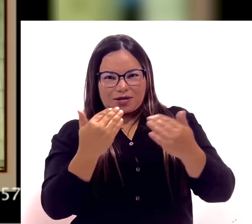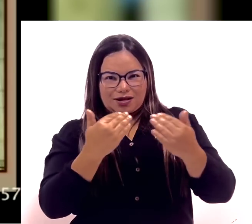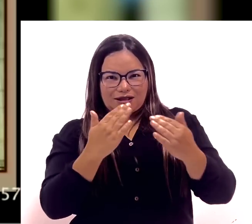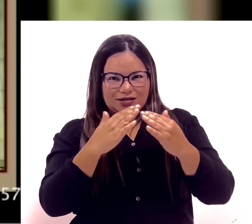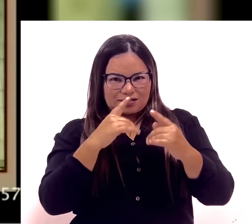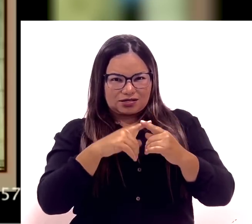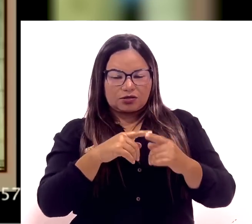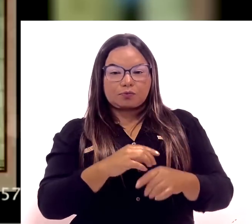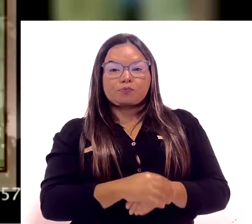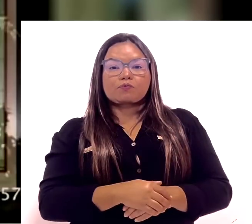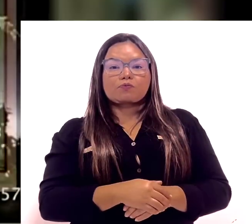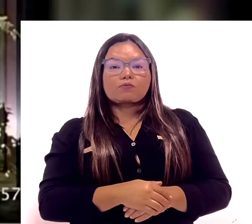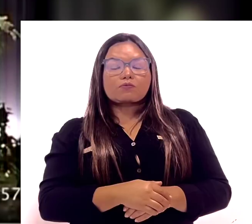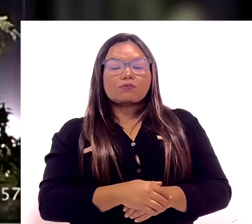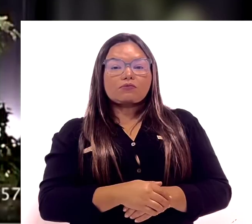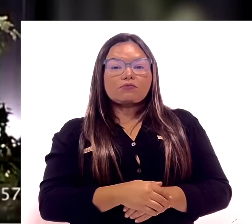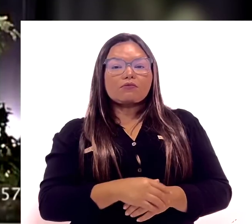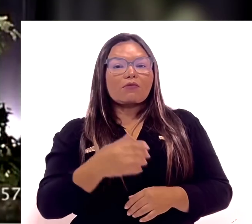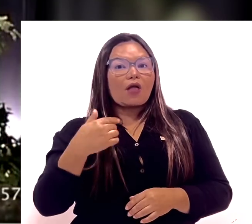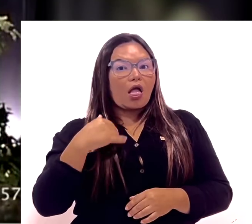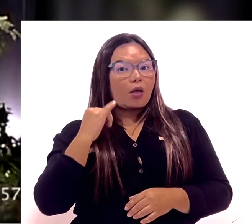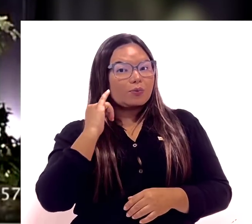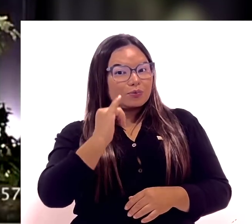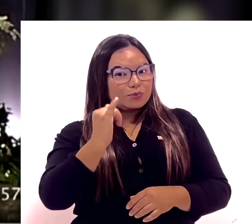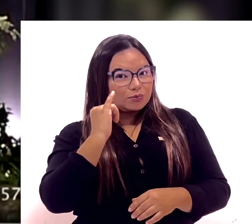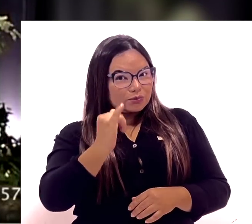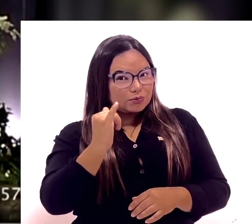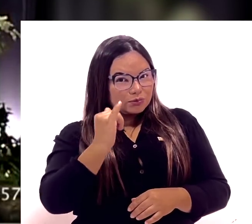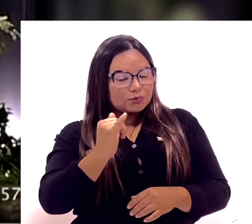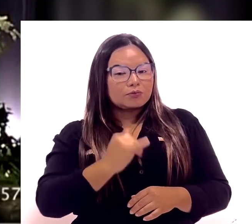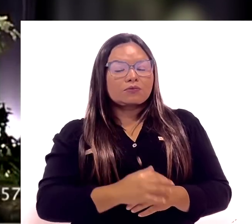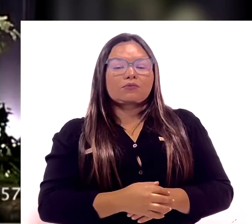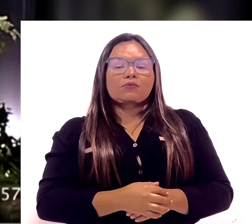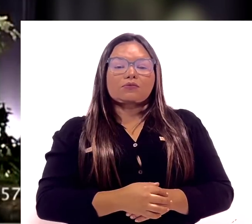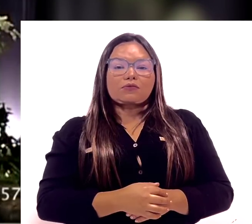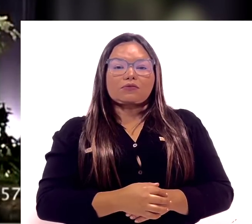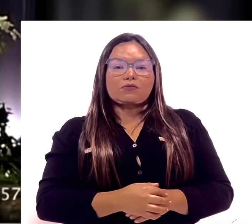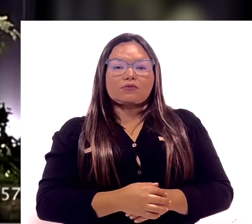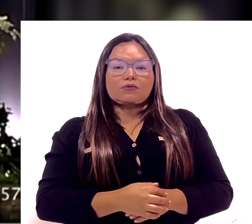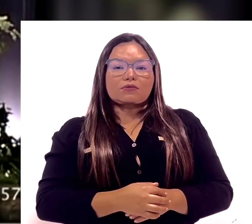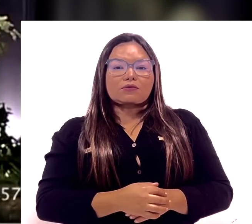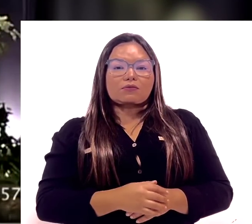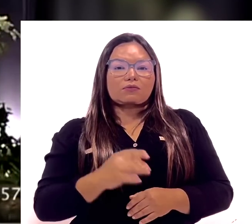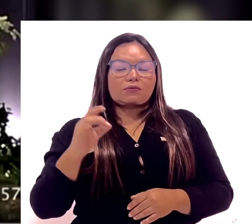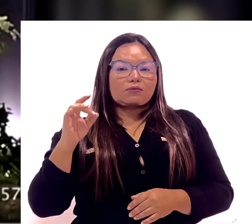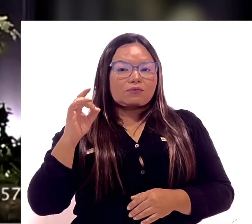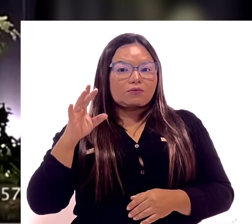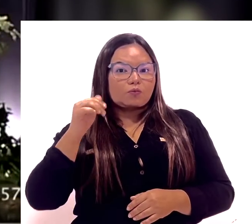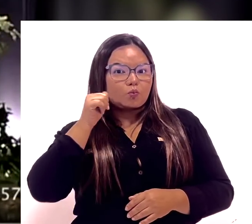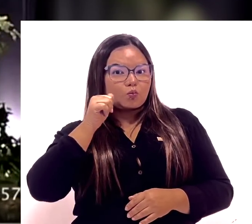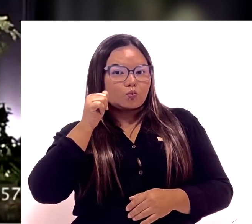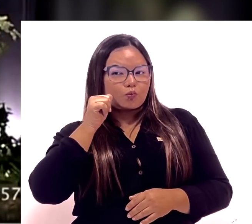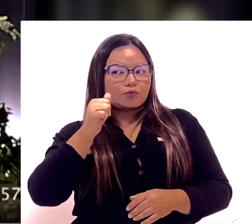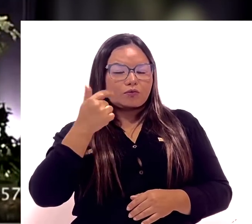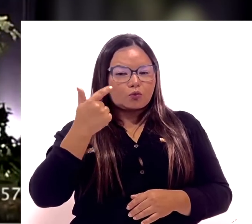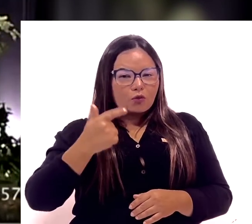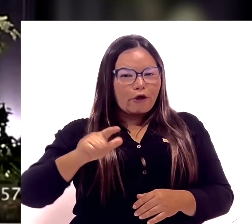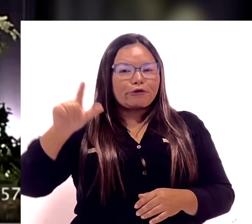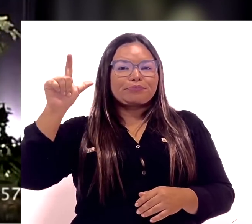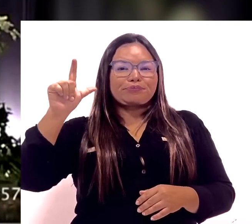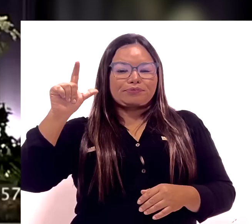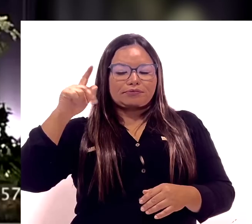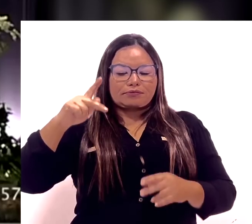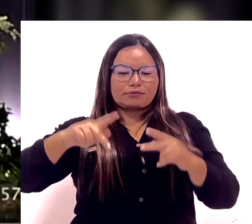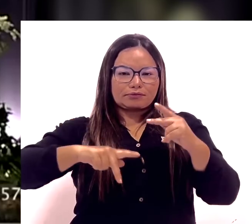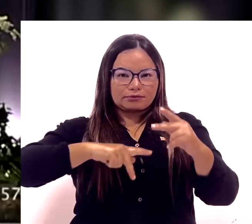arrancadas. Bem, eu tenho algumas novidades para vocês. E cada outra mulher do planeta, falando de igrejas, está mais